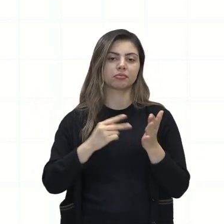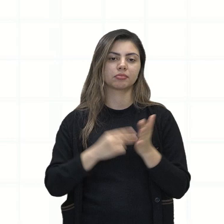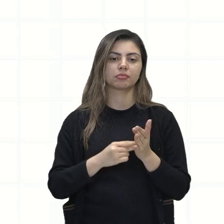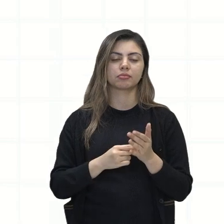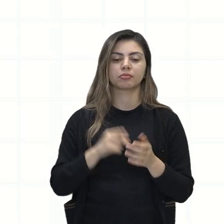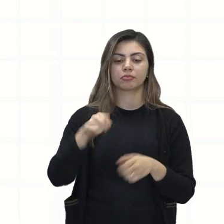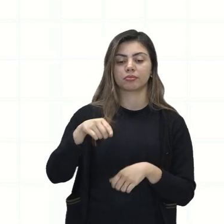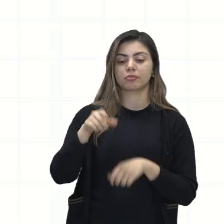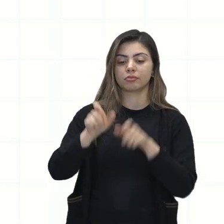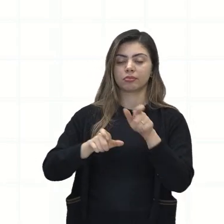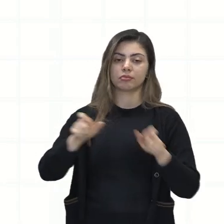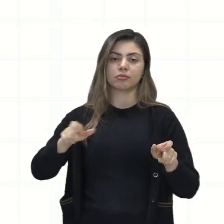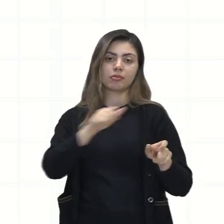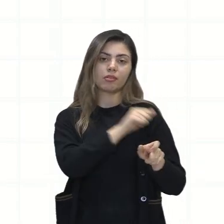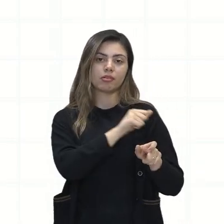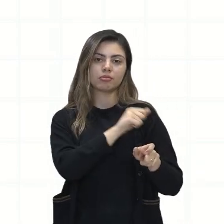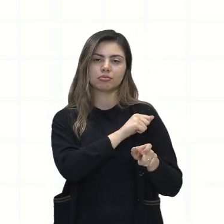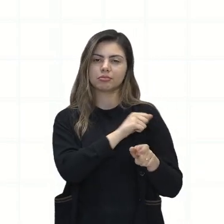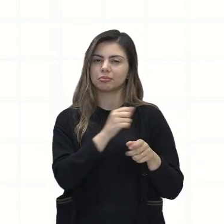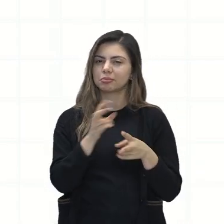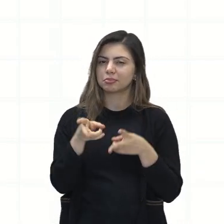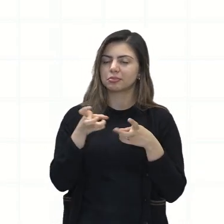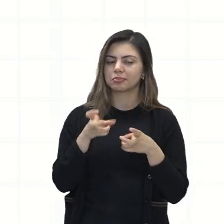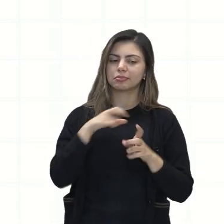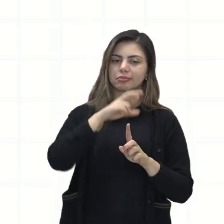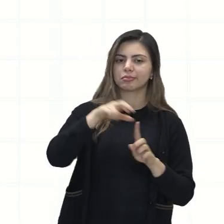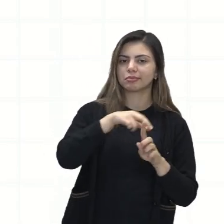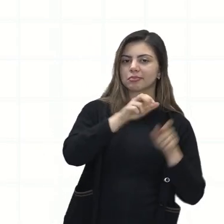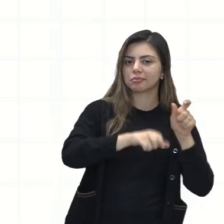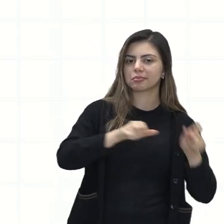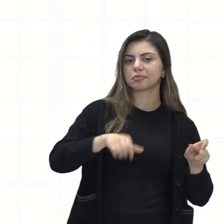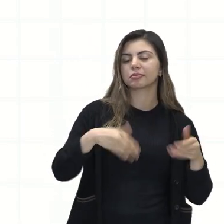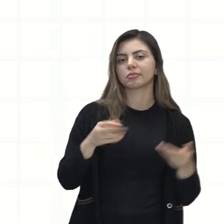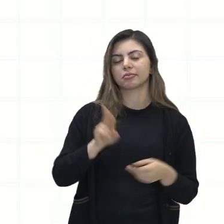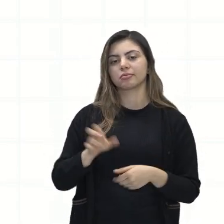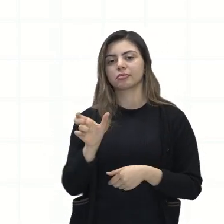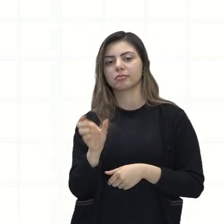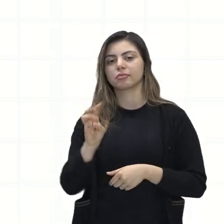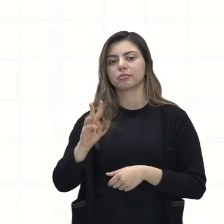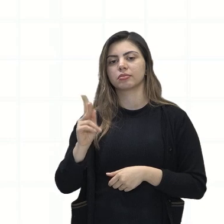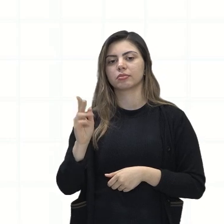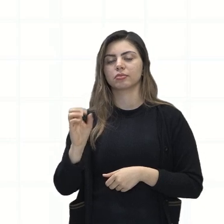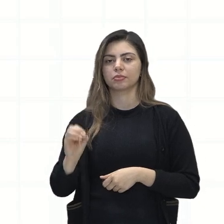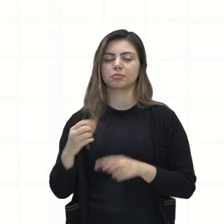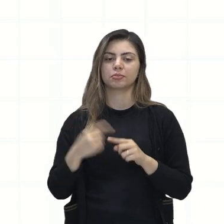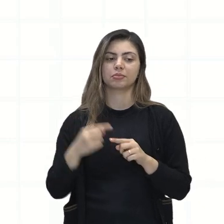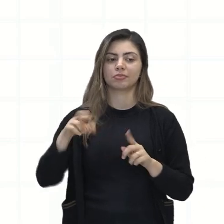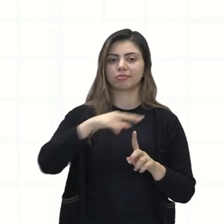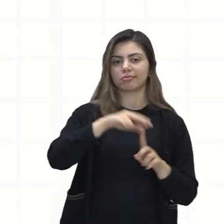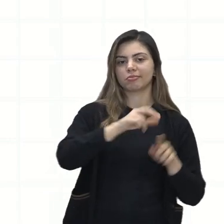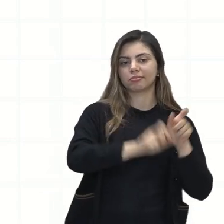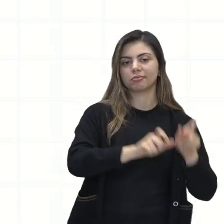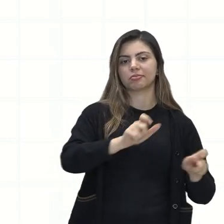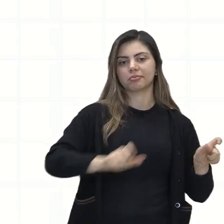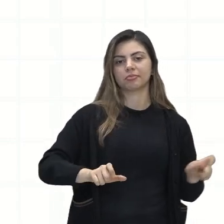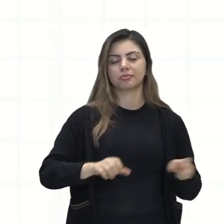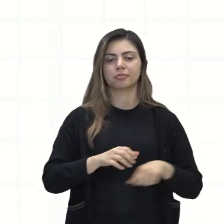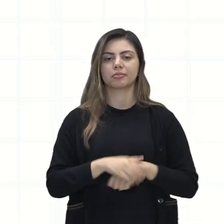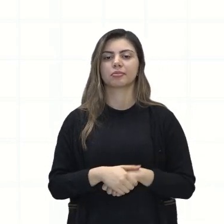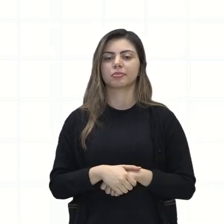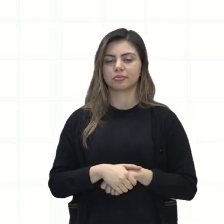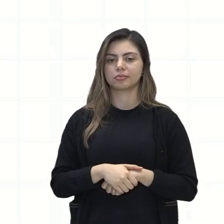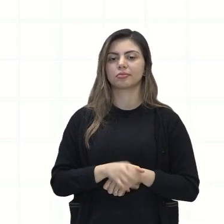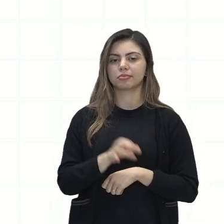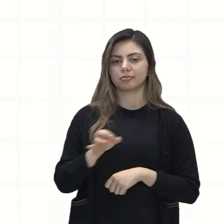falando de pessoas, poderia usar o that também, porque ele também é usado para falar de pessoas, né? Mas o who cabe